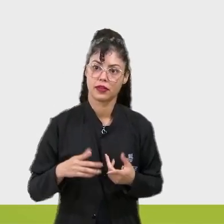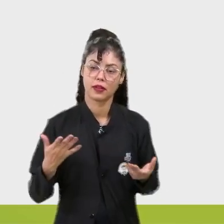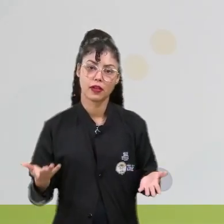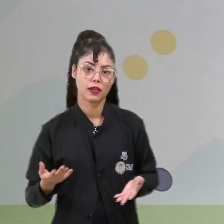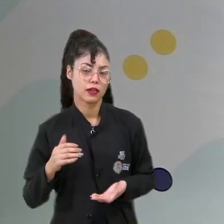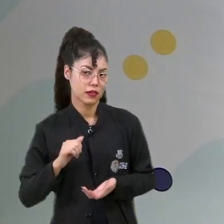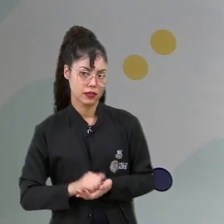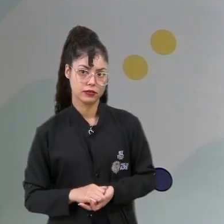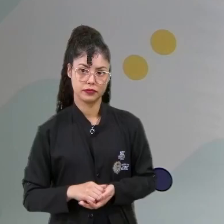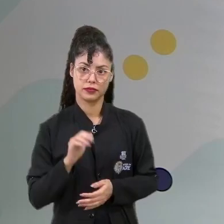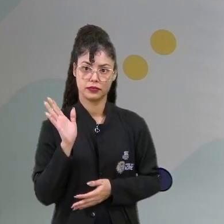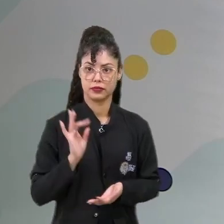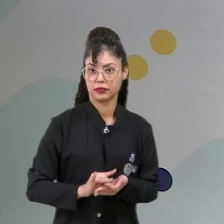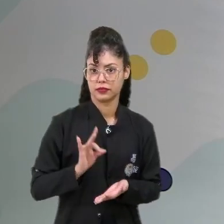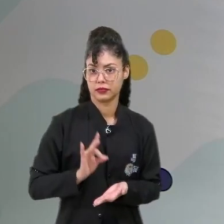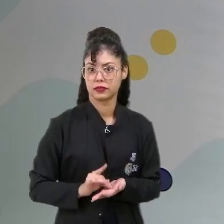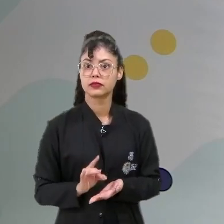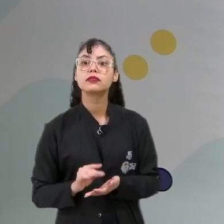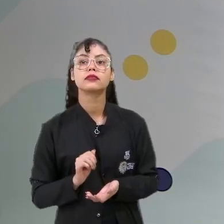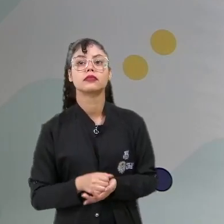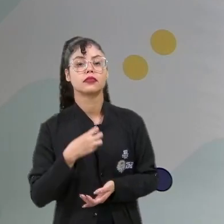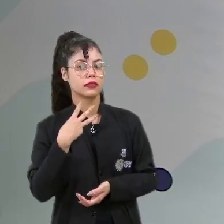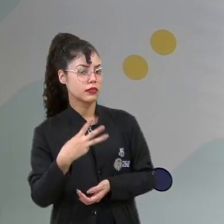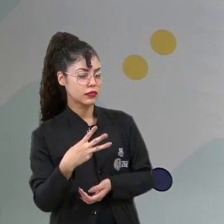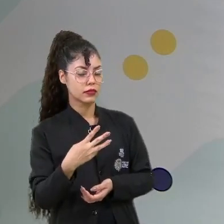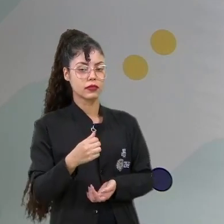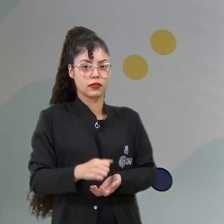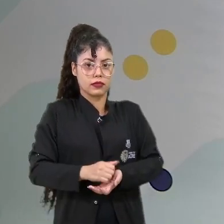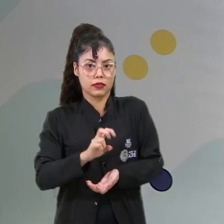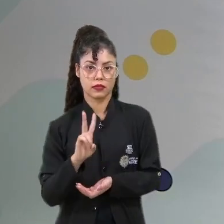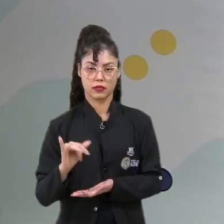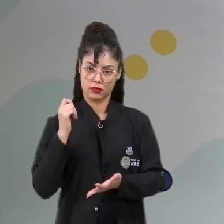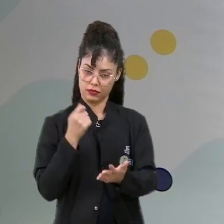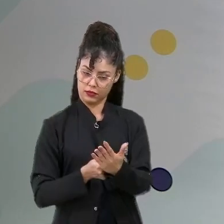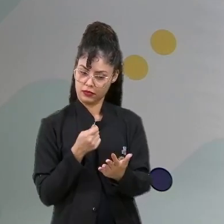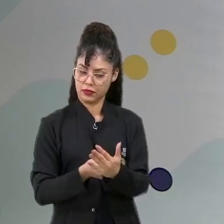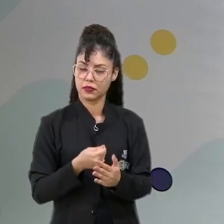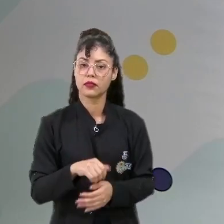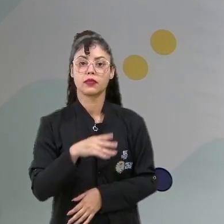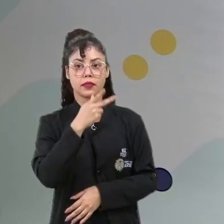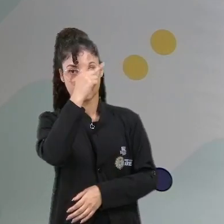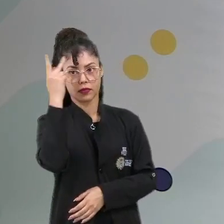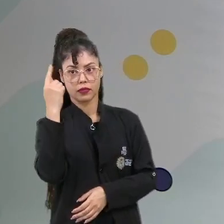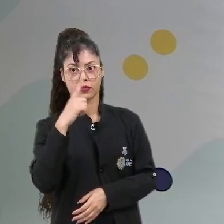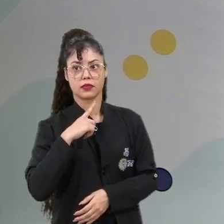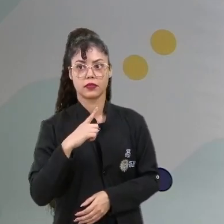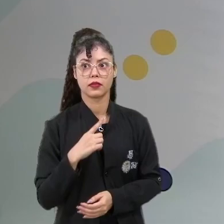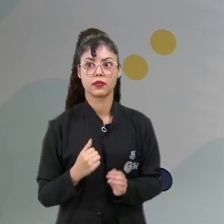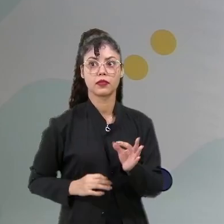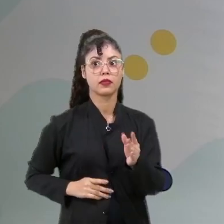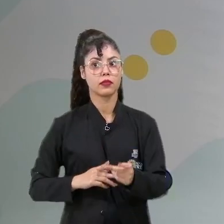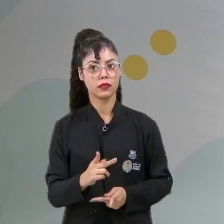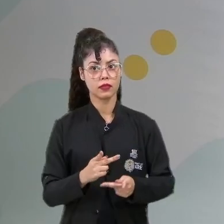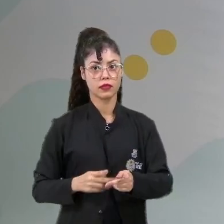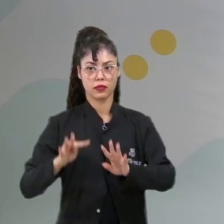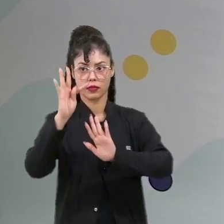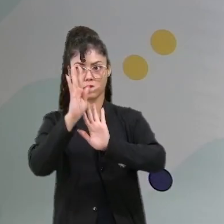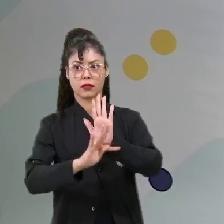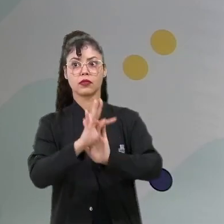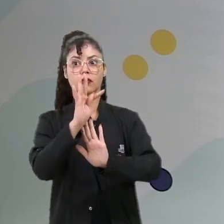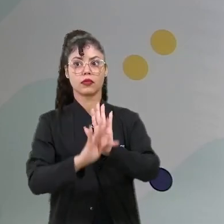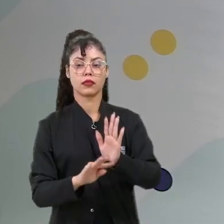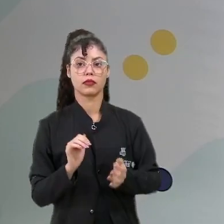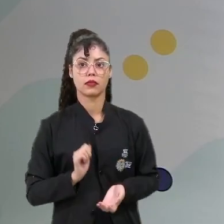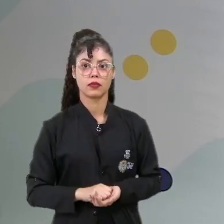esse meme? Porque, na verdade, a competência de número 3, ela vai exigir que o candidato tenha um projeto de texto.